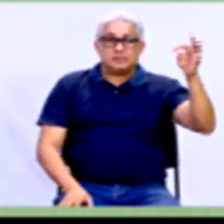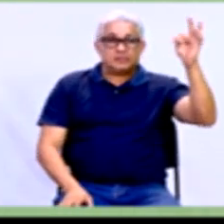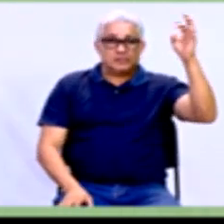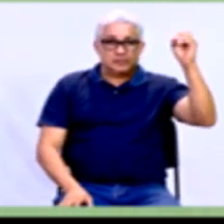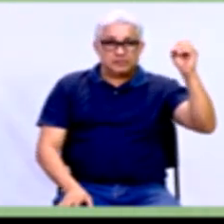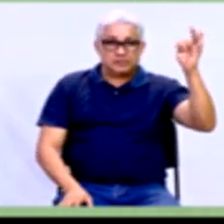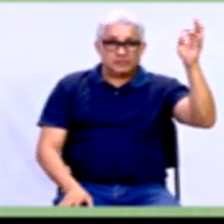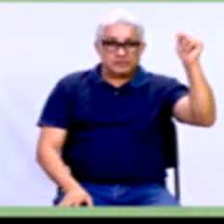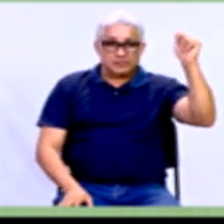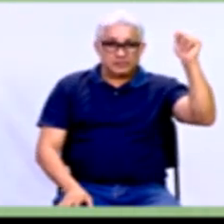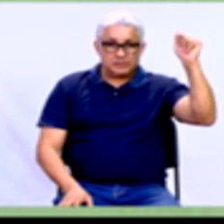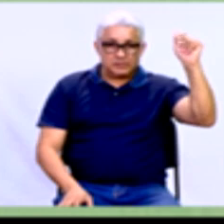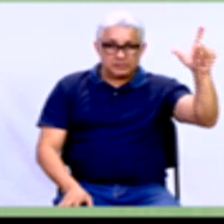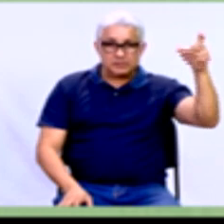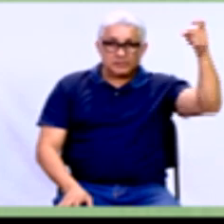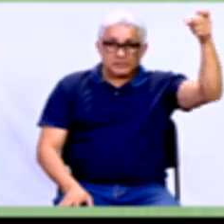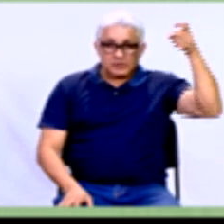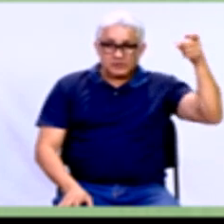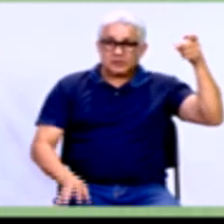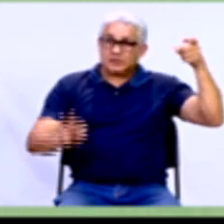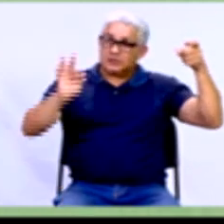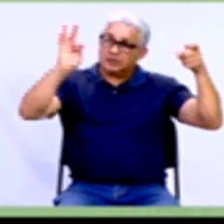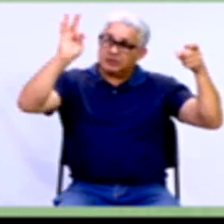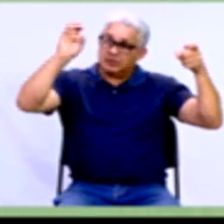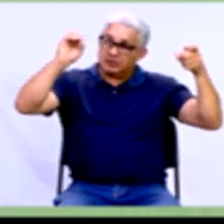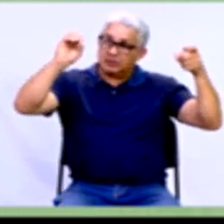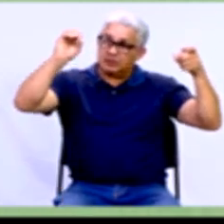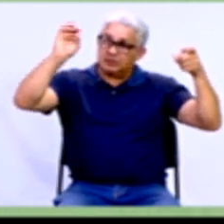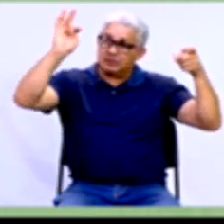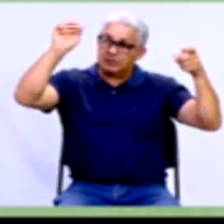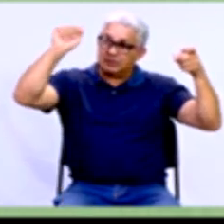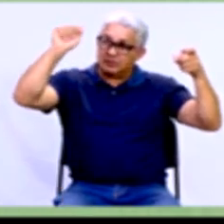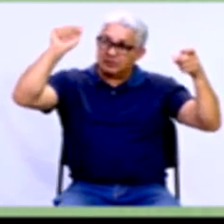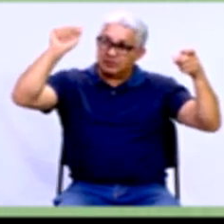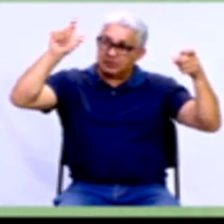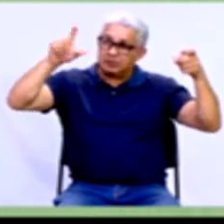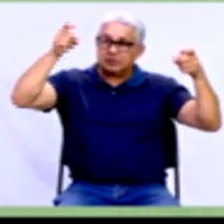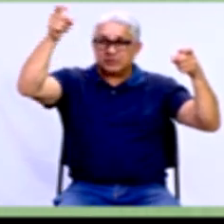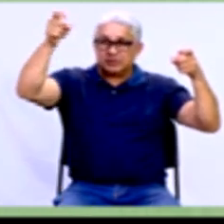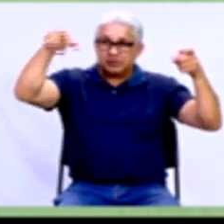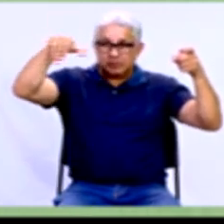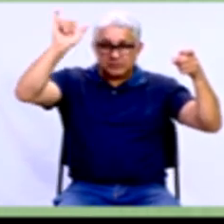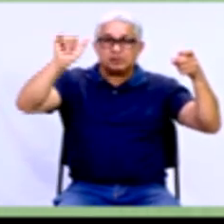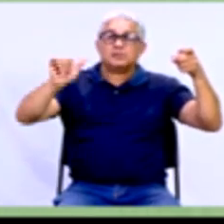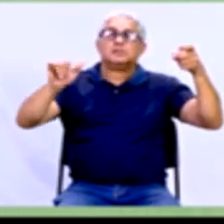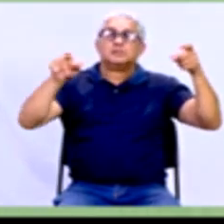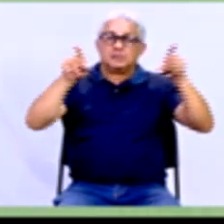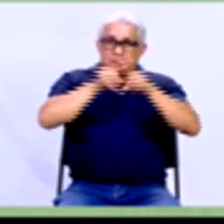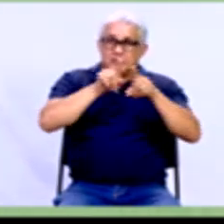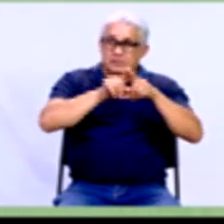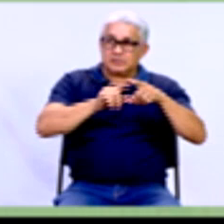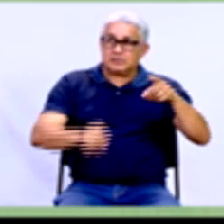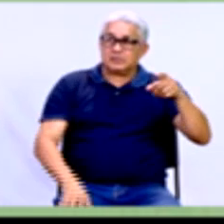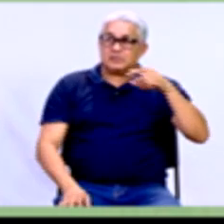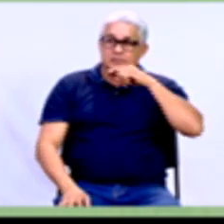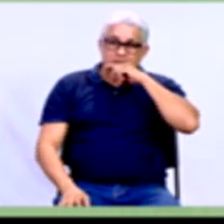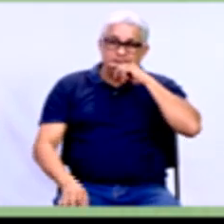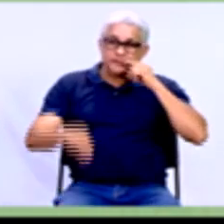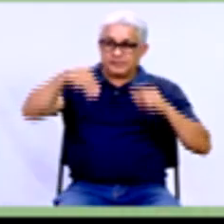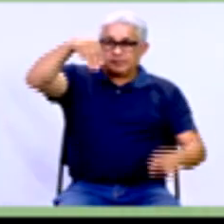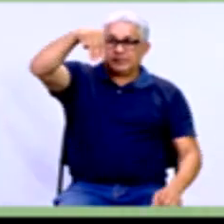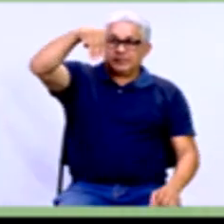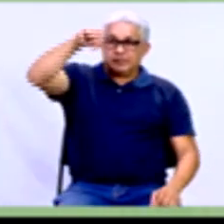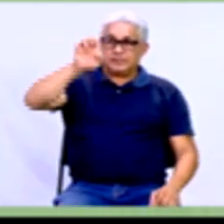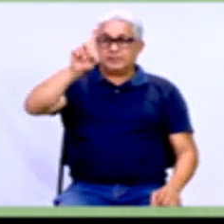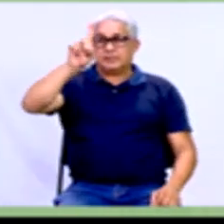da média de X, do total de X elevado ao quadrado, do total de Y, da média de Y.